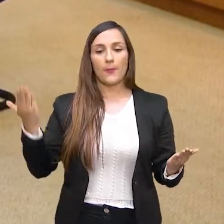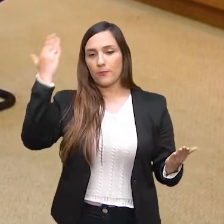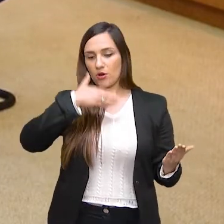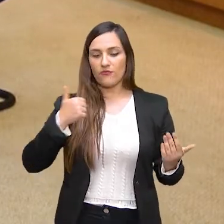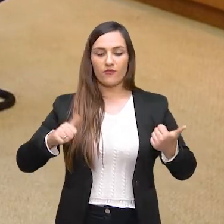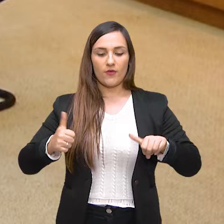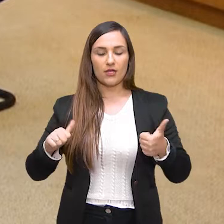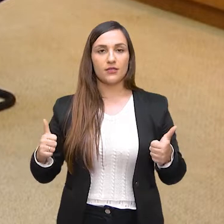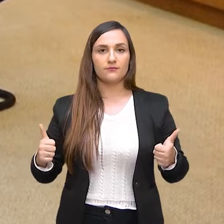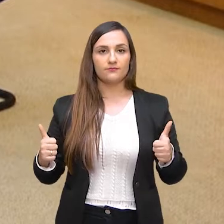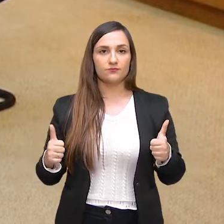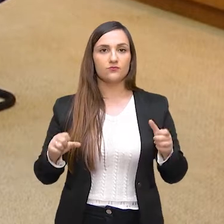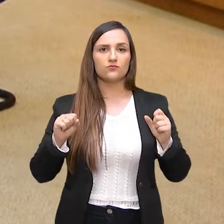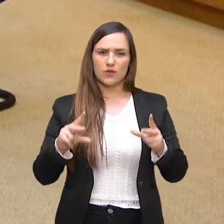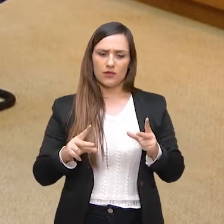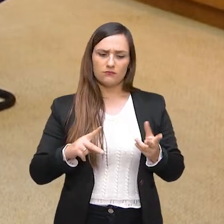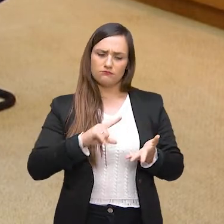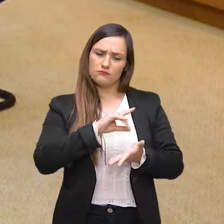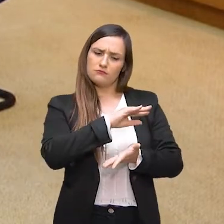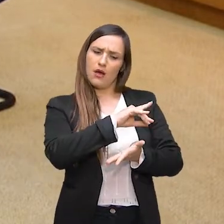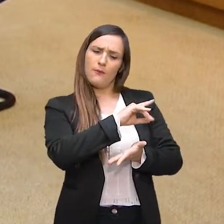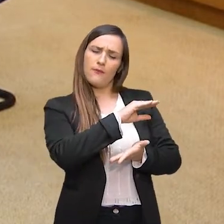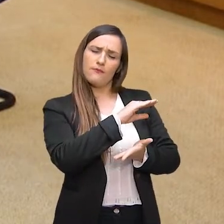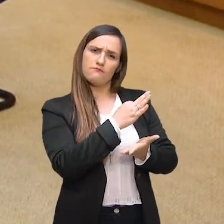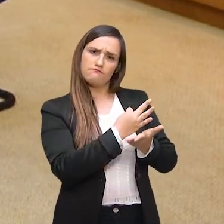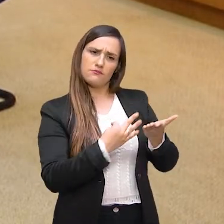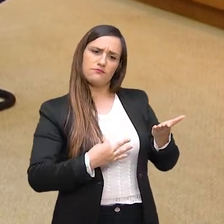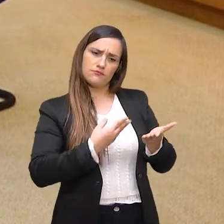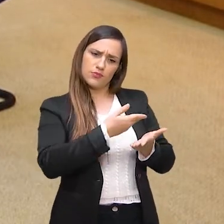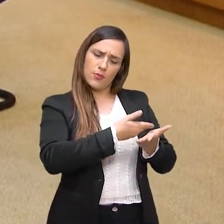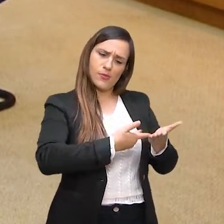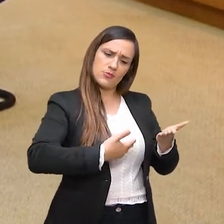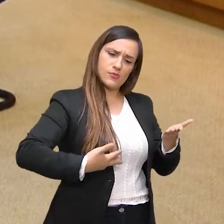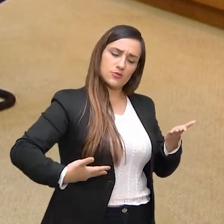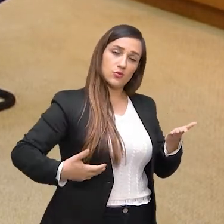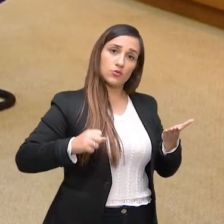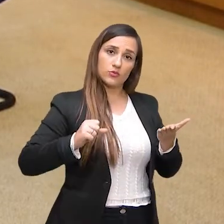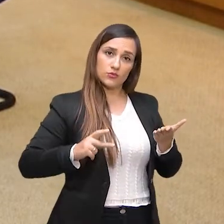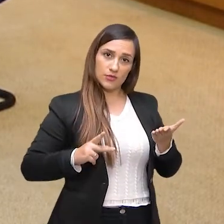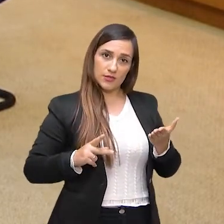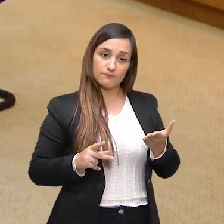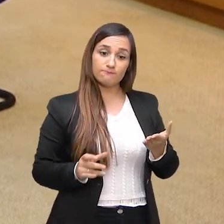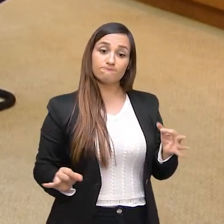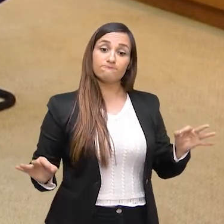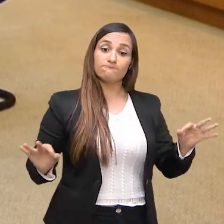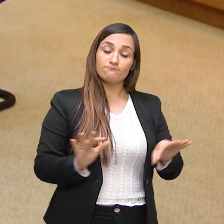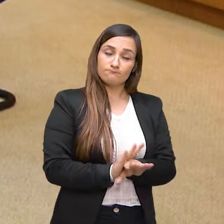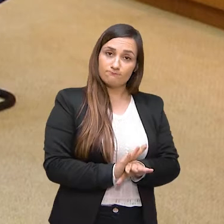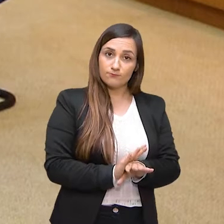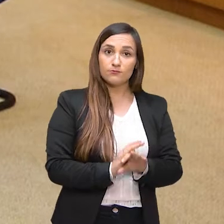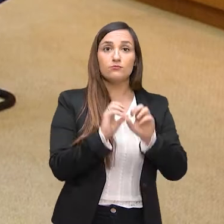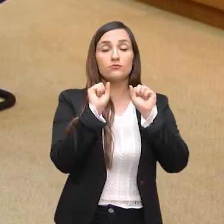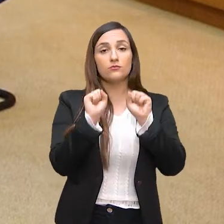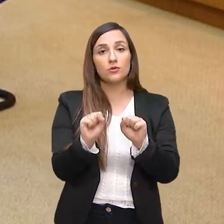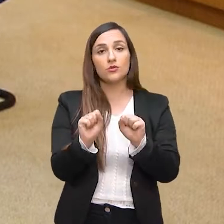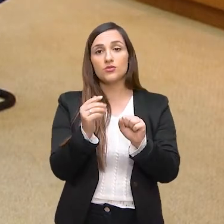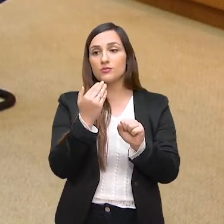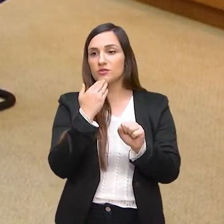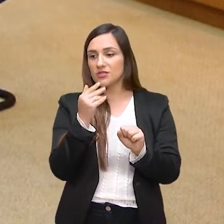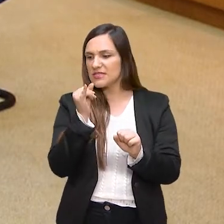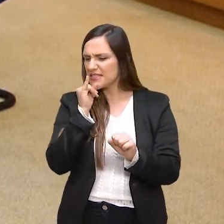são produzidas naquele processo. E em seguida tem a fase que a gente chama de fase recursal, aquele que não se sente